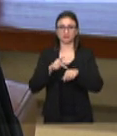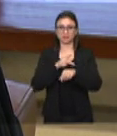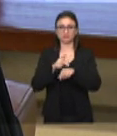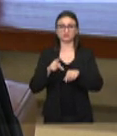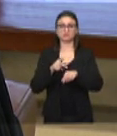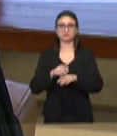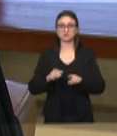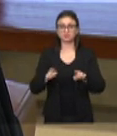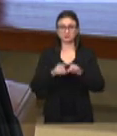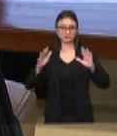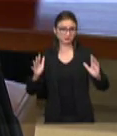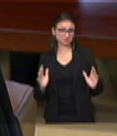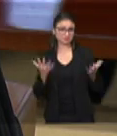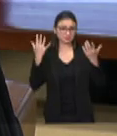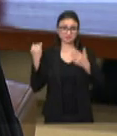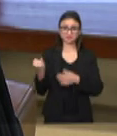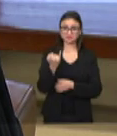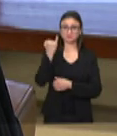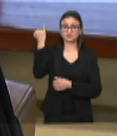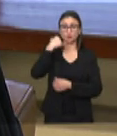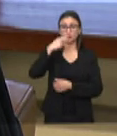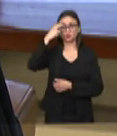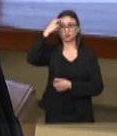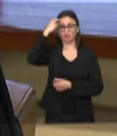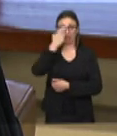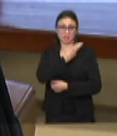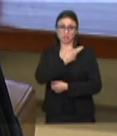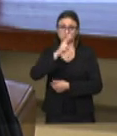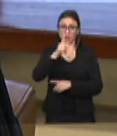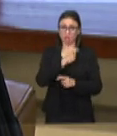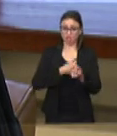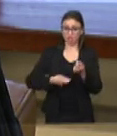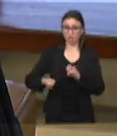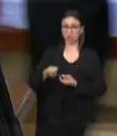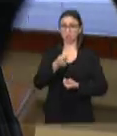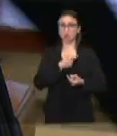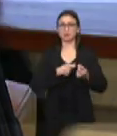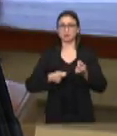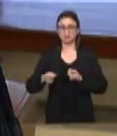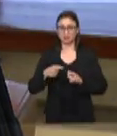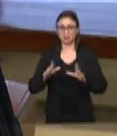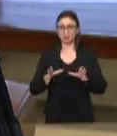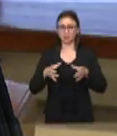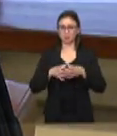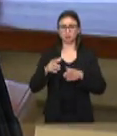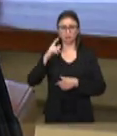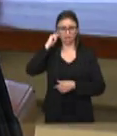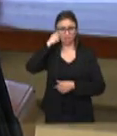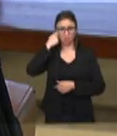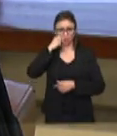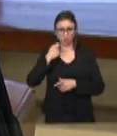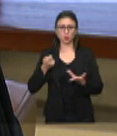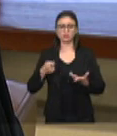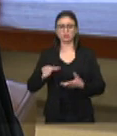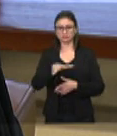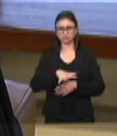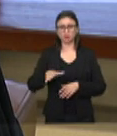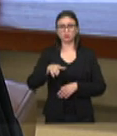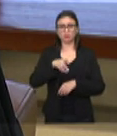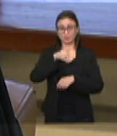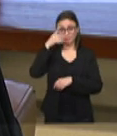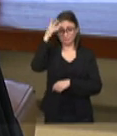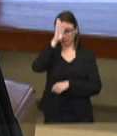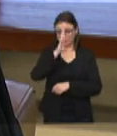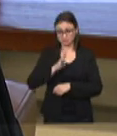para celebrar a importância cultural, religiosa e econômica da população negra para a formação do Brasil contemporâneo, que já